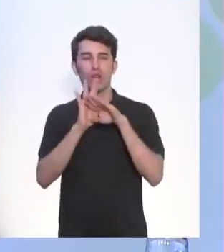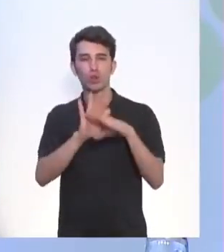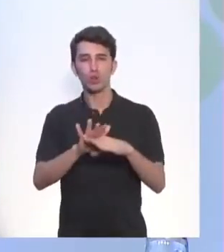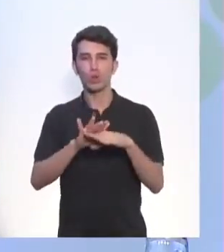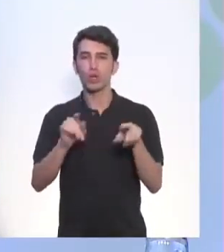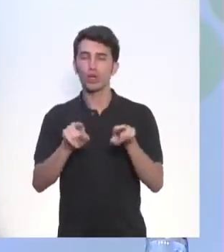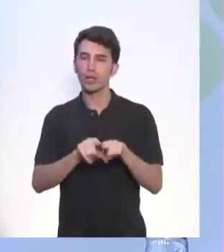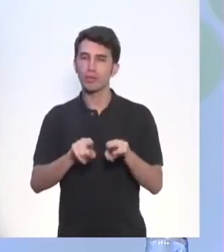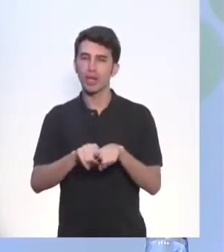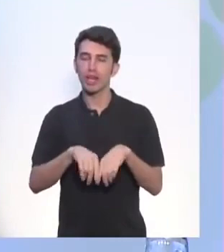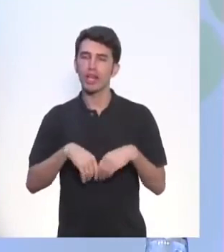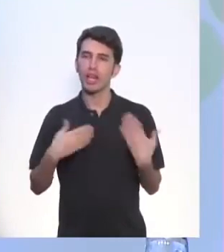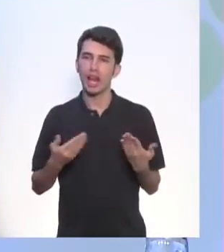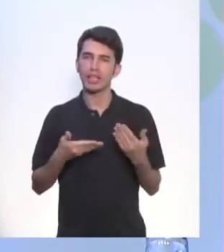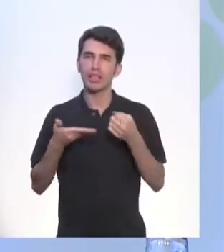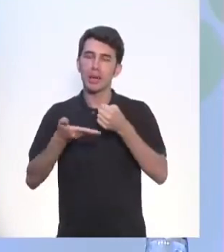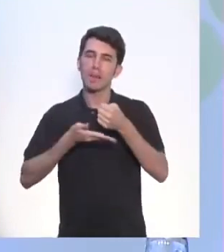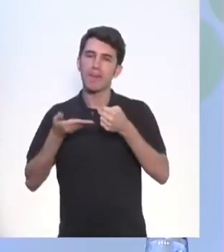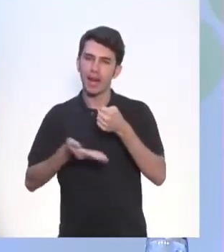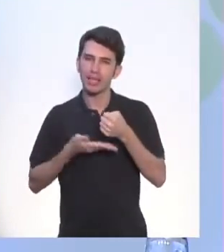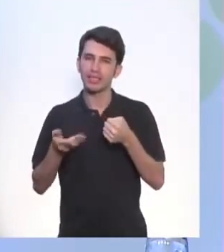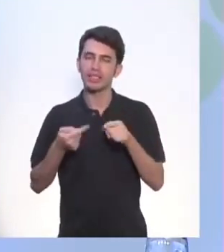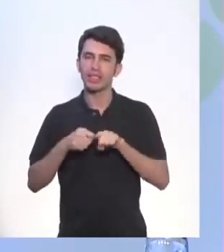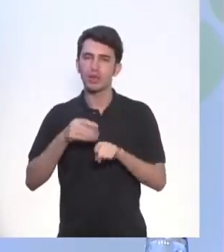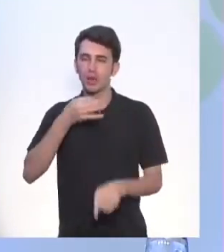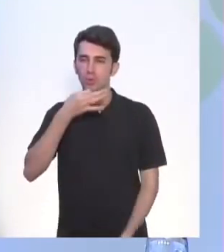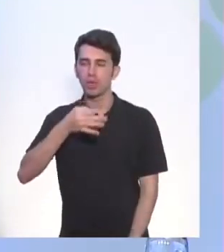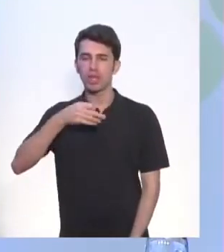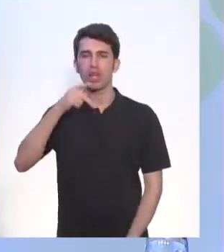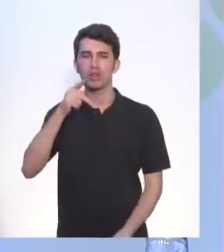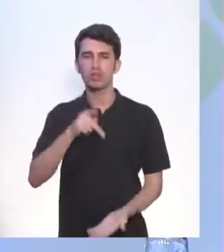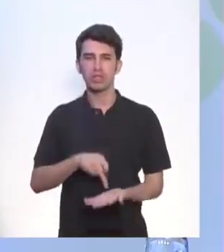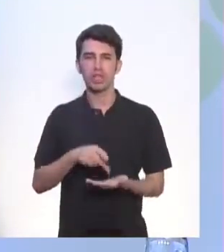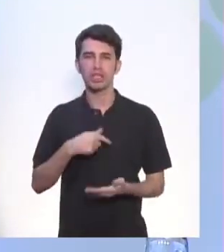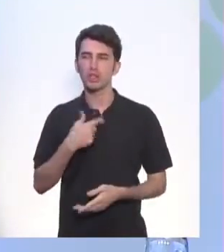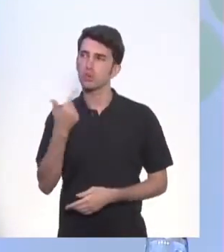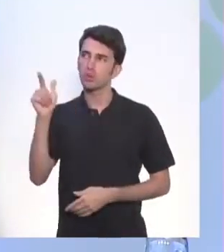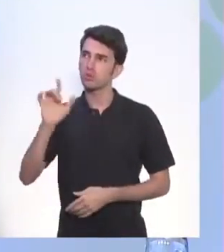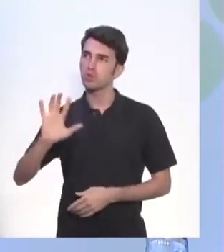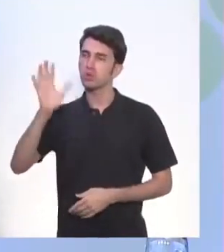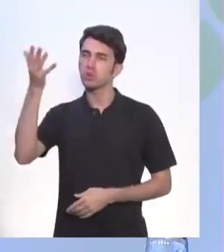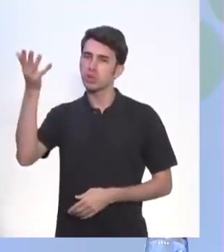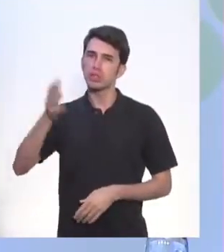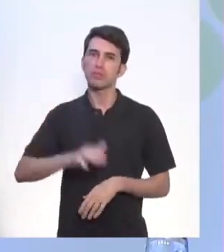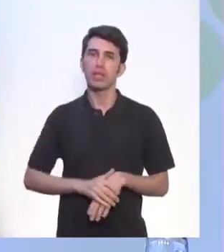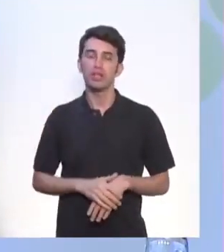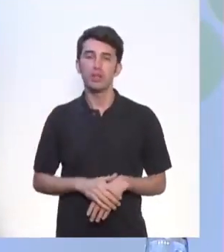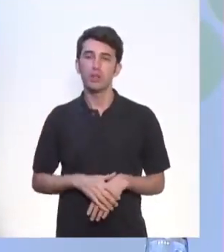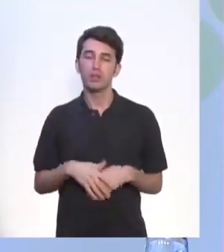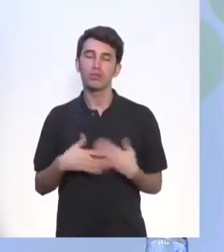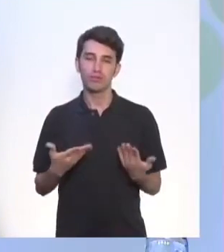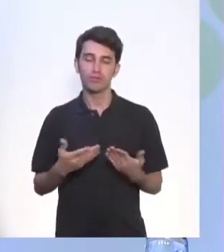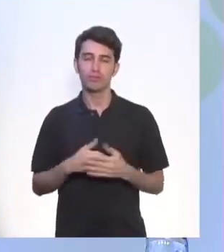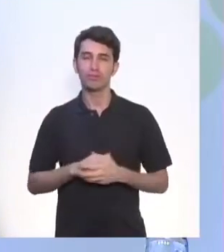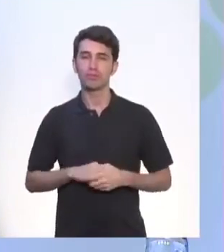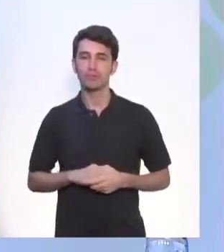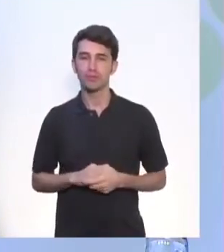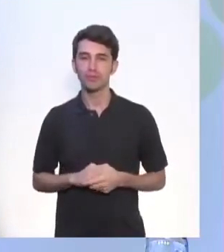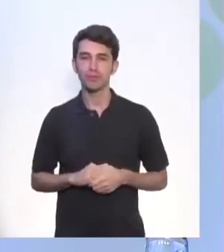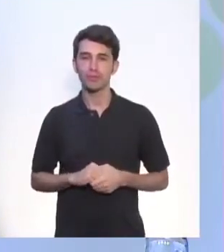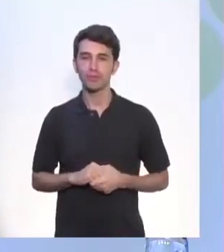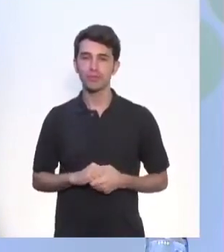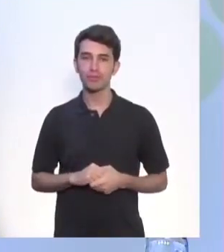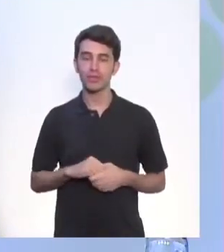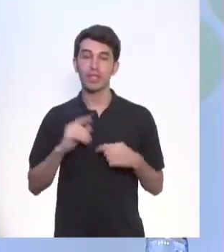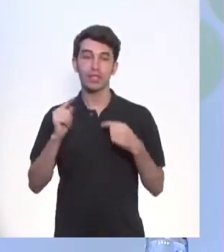até ter assim embasamento e um posicionamento sobre alguma situação, sobre uma questão específica. Então, esse